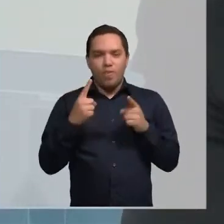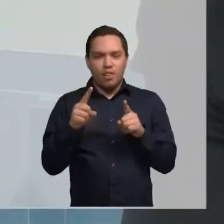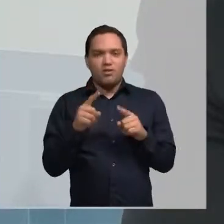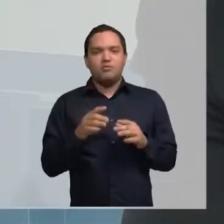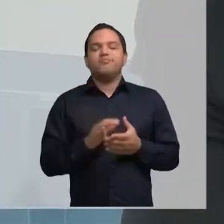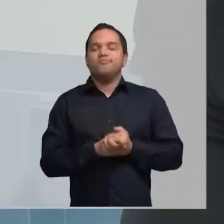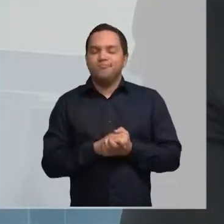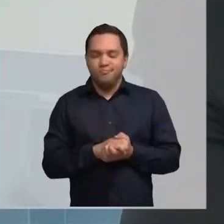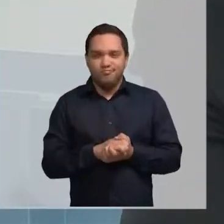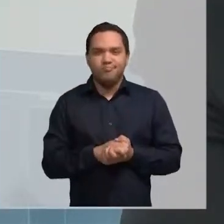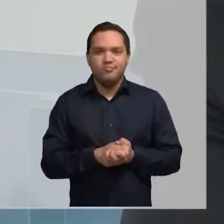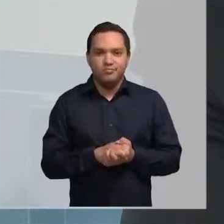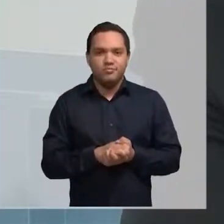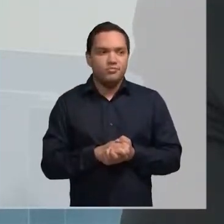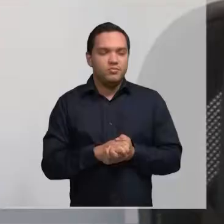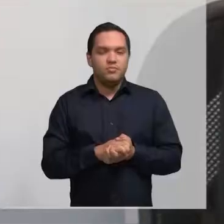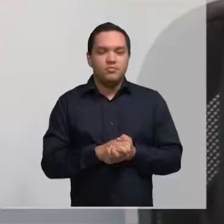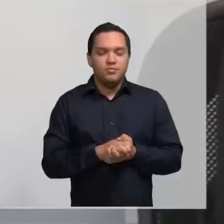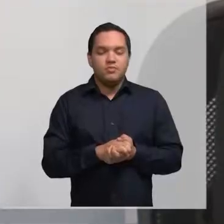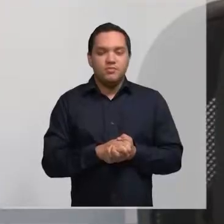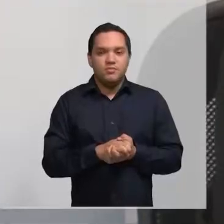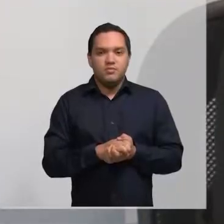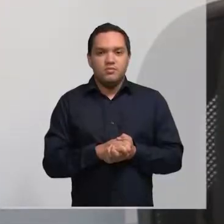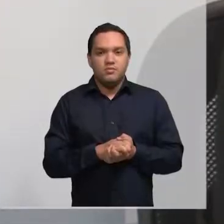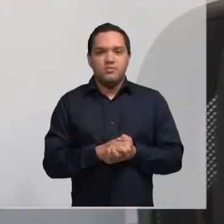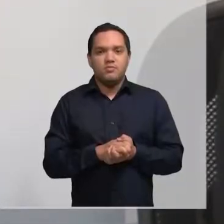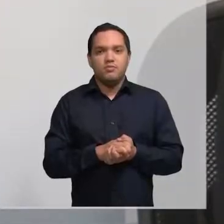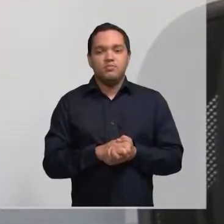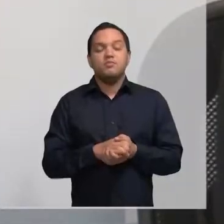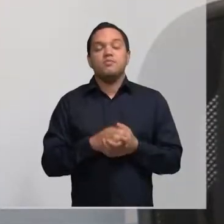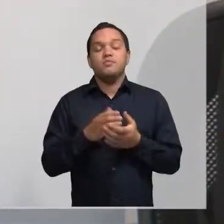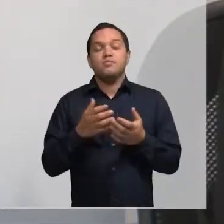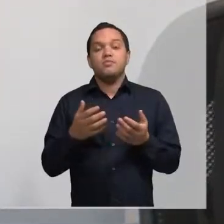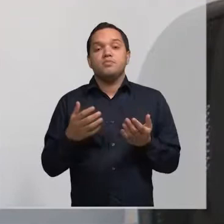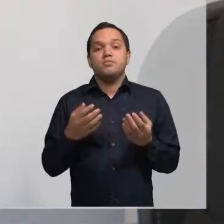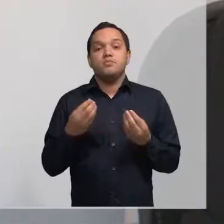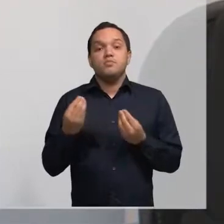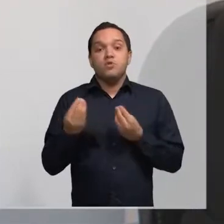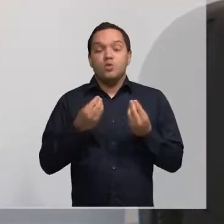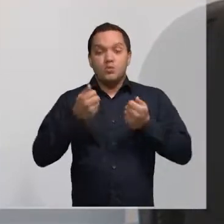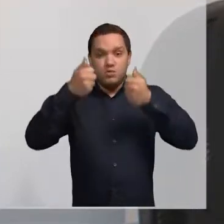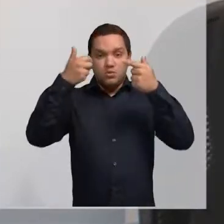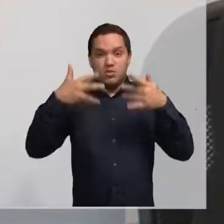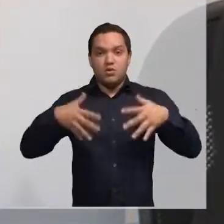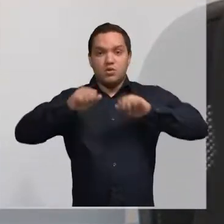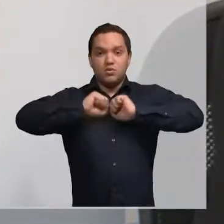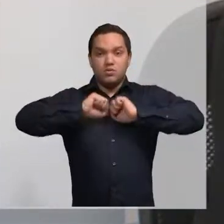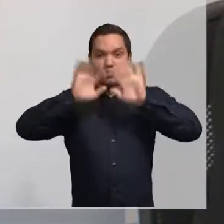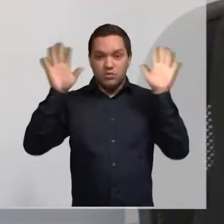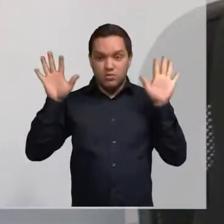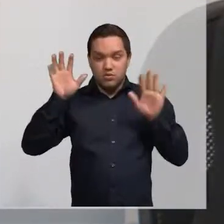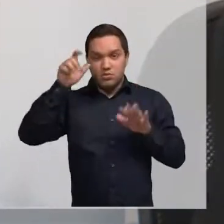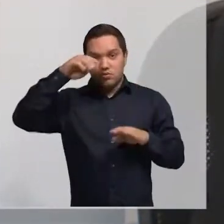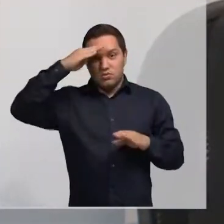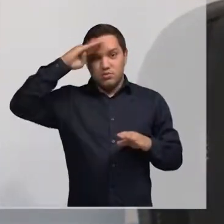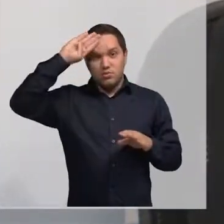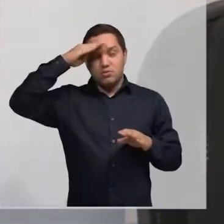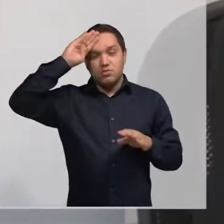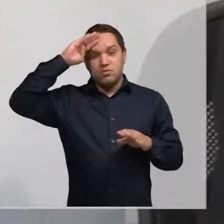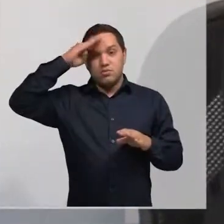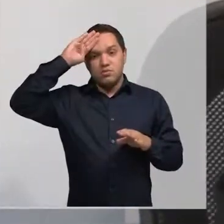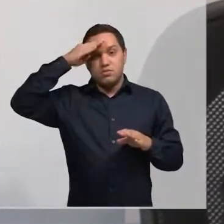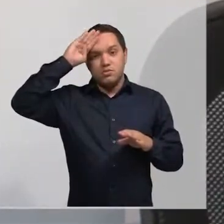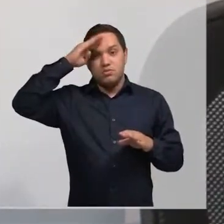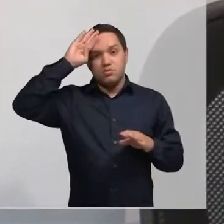Luiz? Vamos tentar aqui um pouco compreender o que Jair Messias Bolsonaro aprendeu um